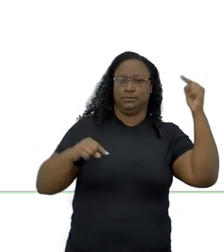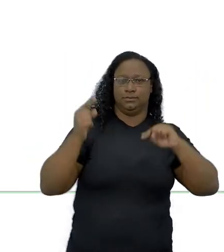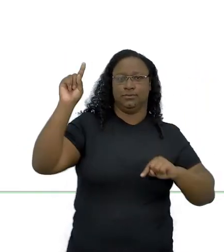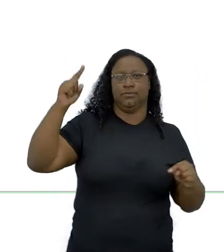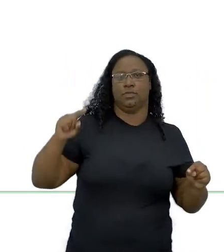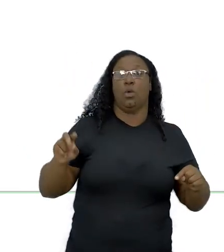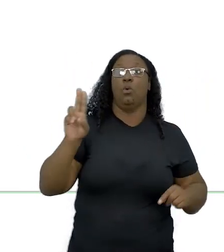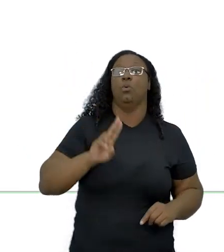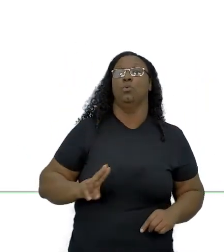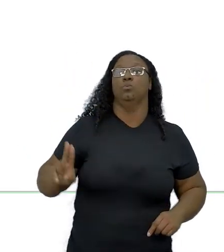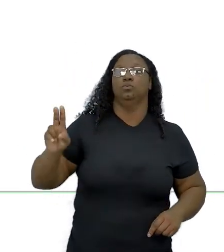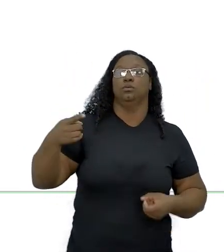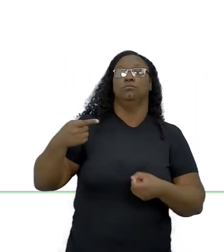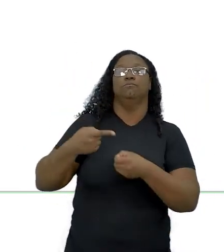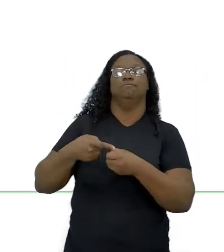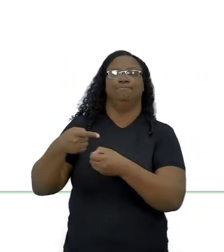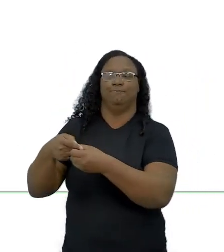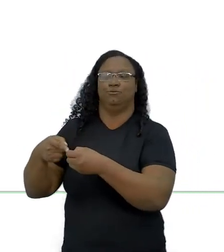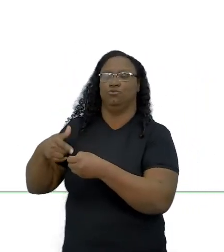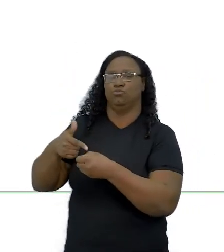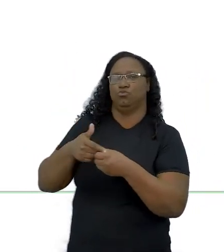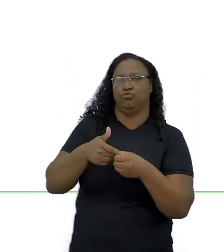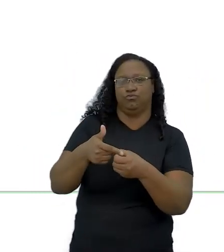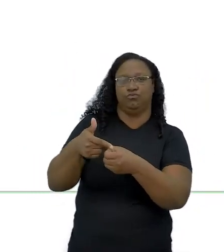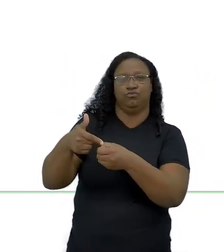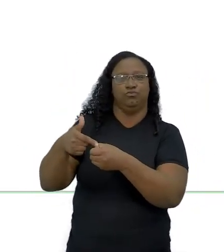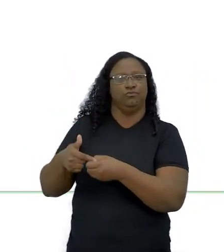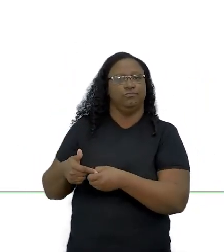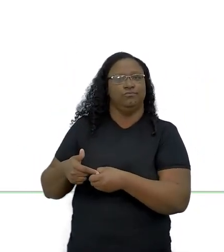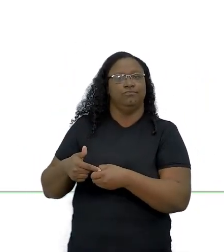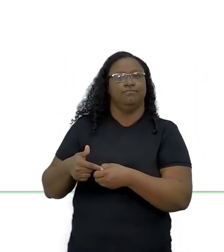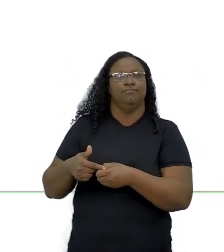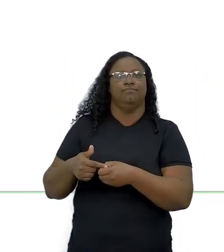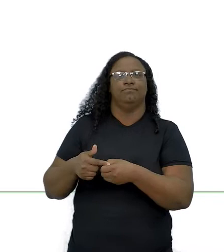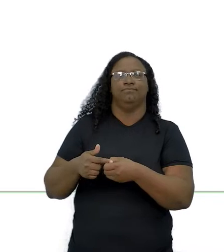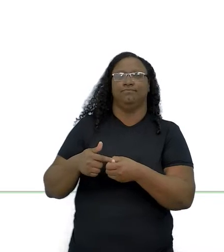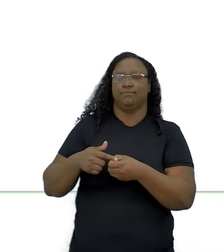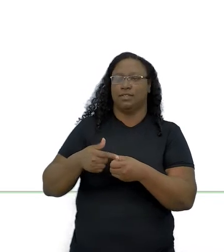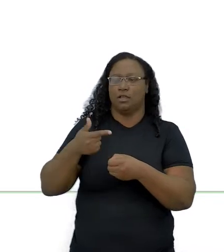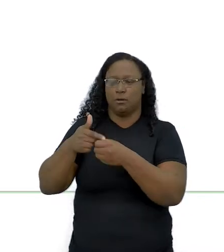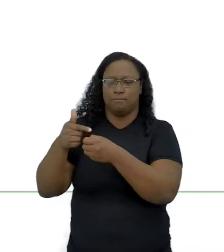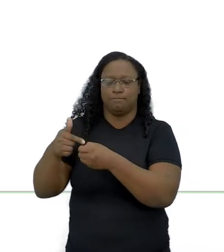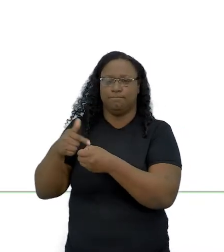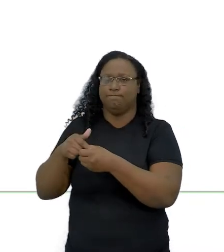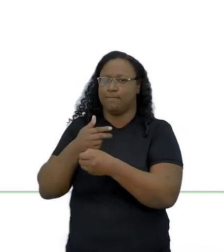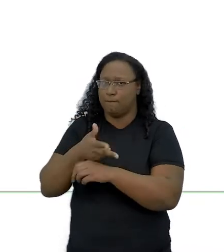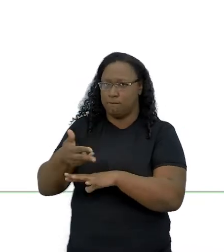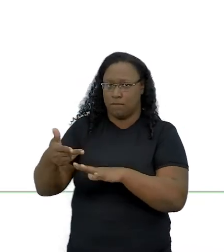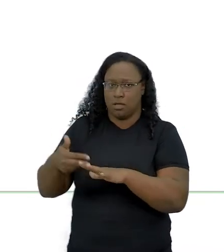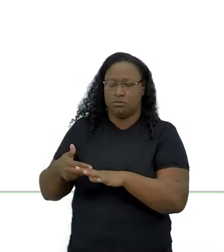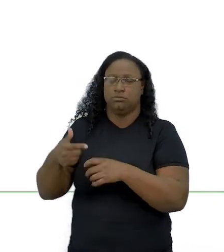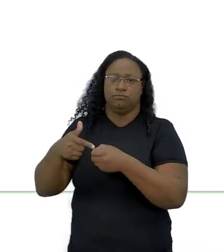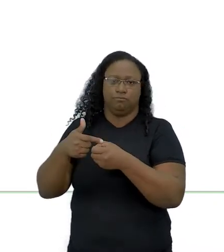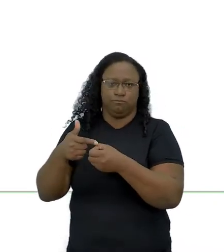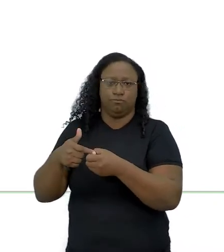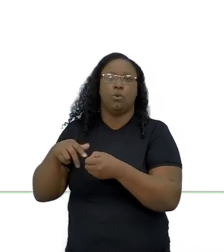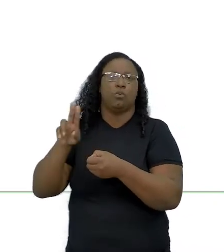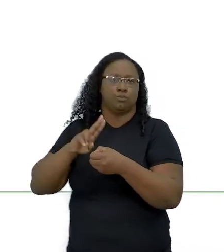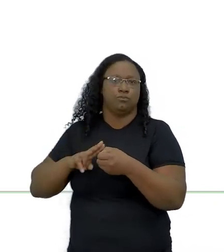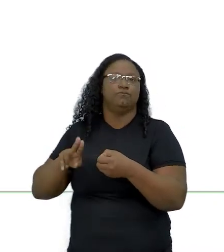usa combustíveis, gasolina, álcool e tudo mais, a gente é uma fonte energética também, tá